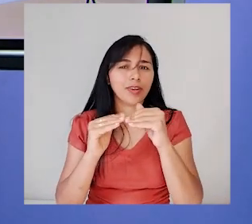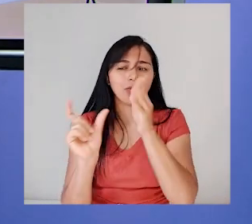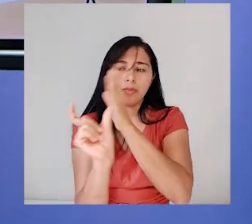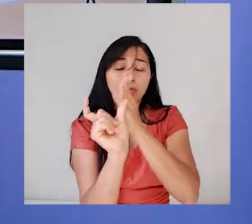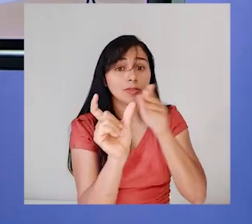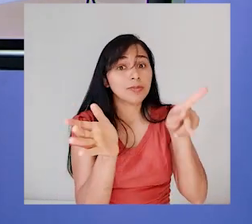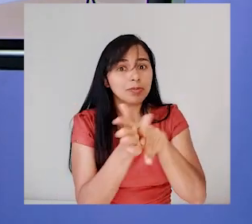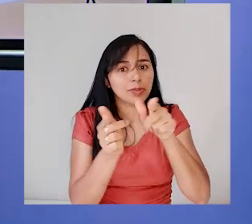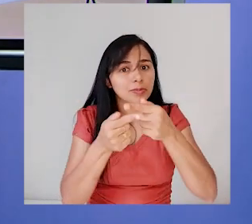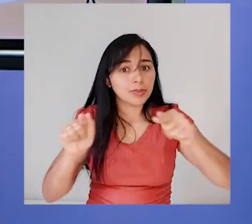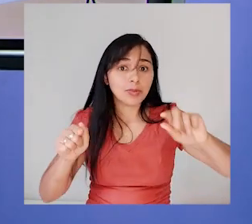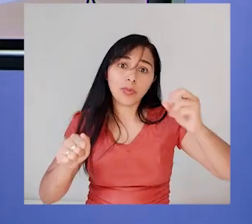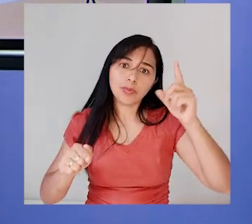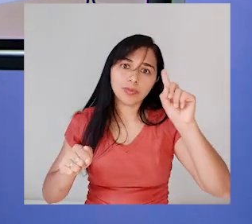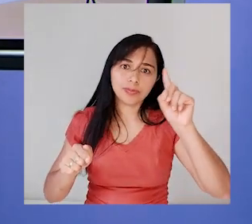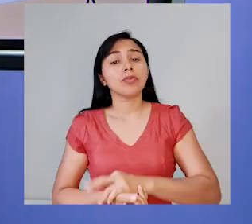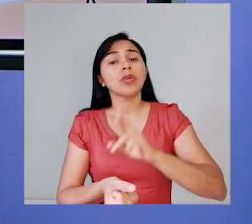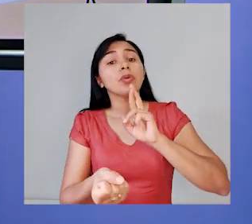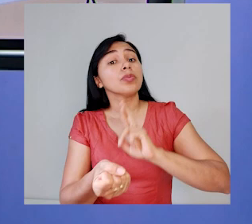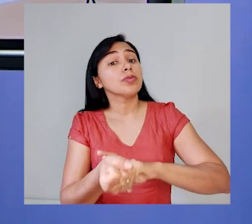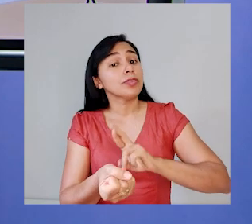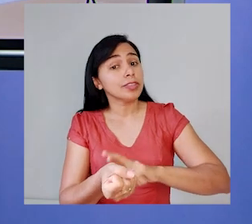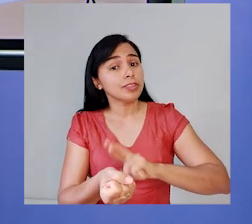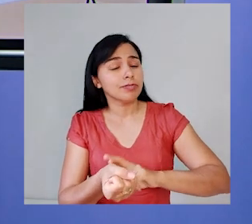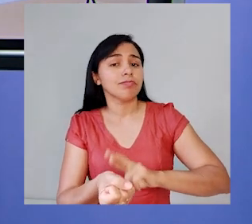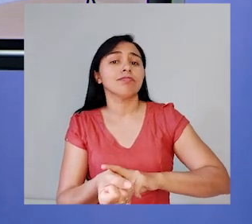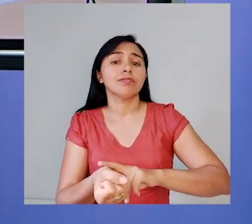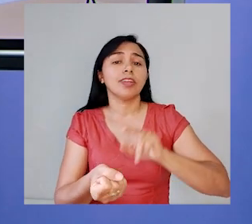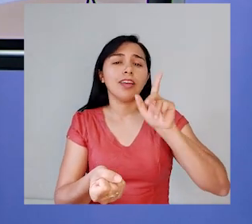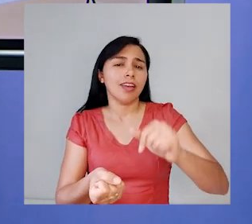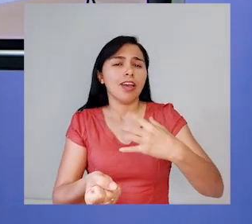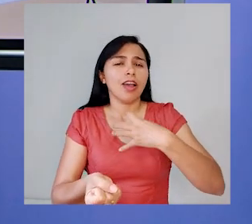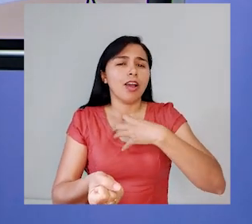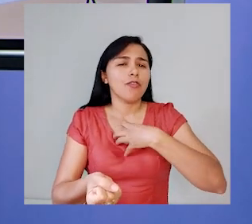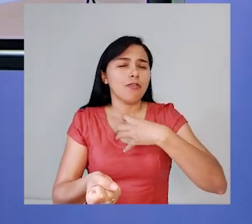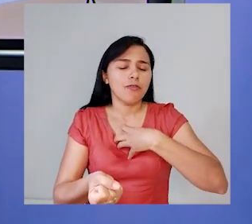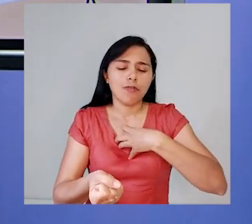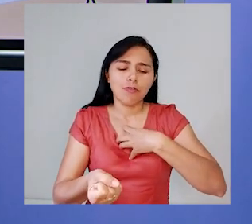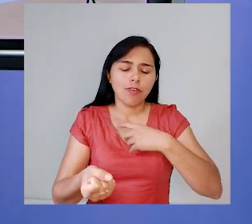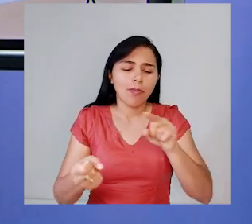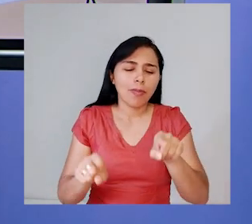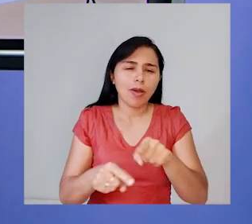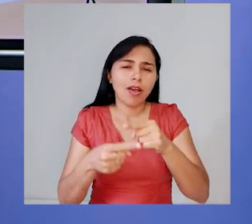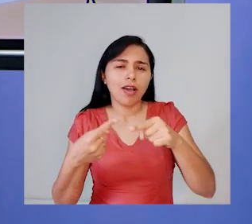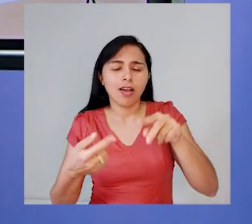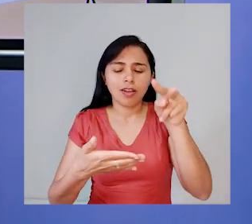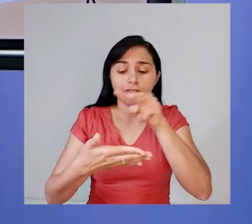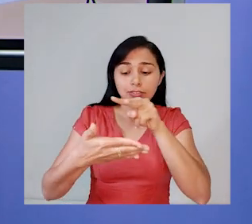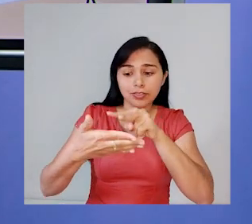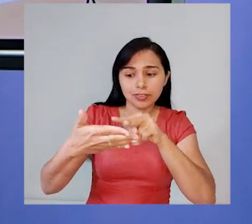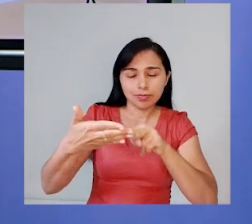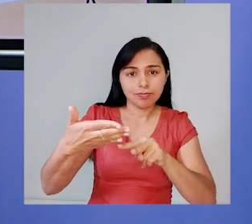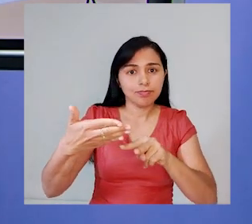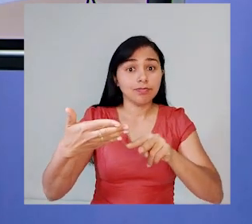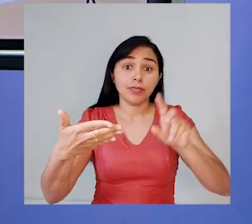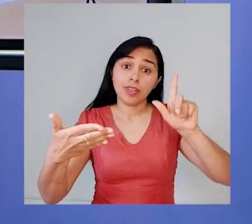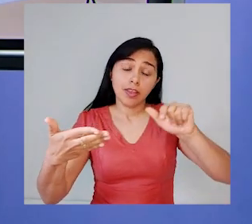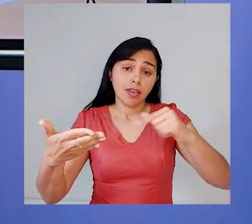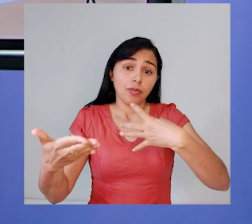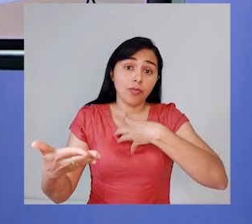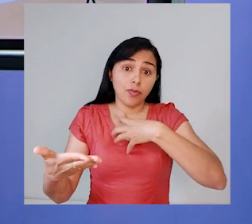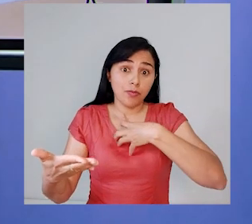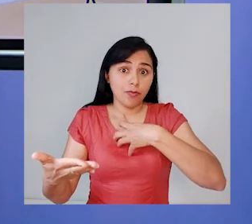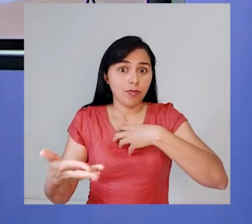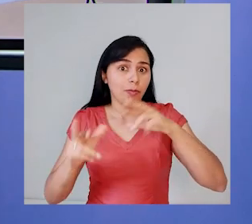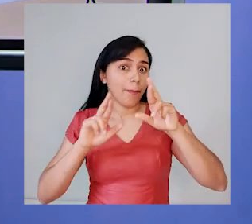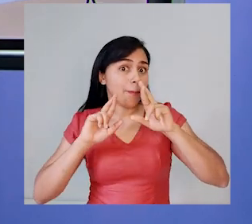relacionado com a sonoridade e a musicalidade presente nos poemas. É ele que nos permite contar, declamar o